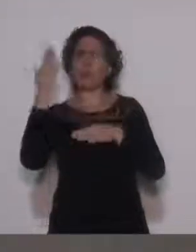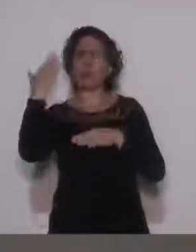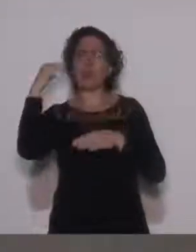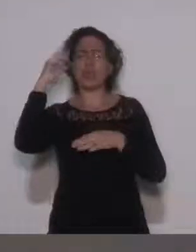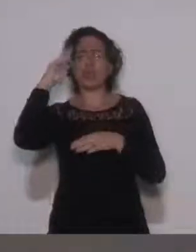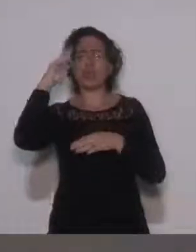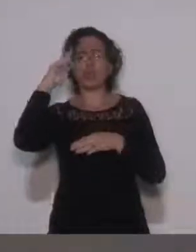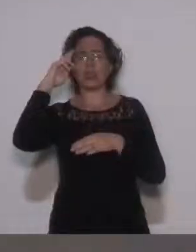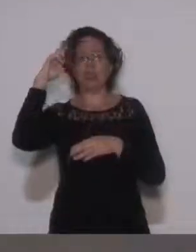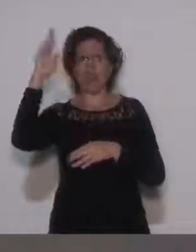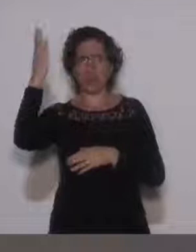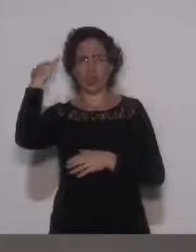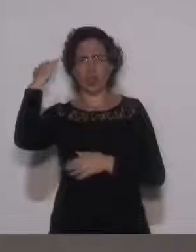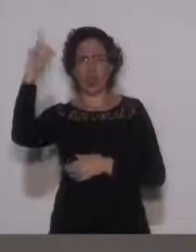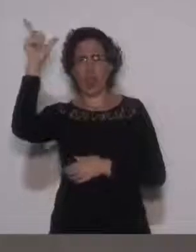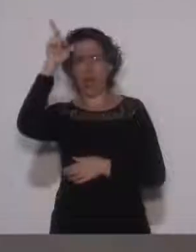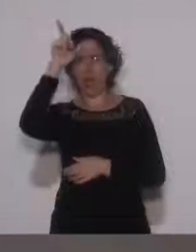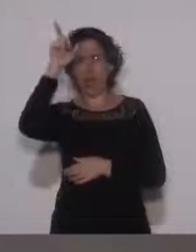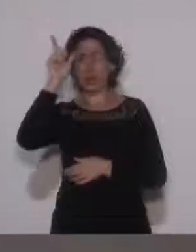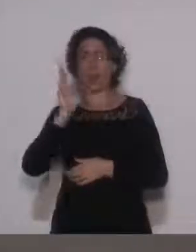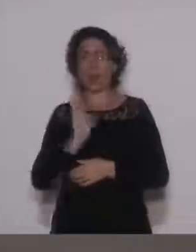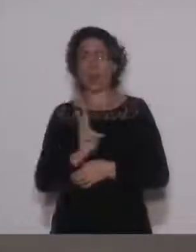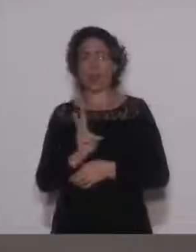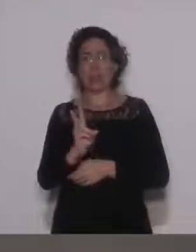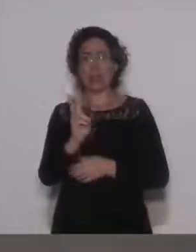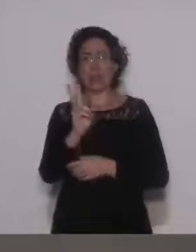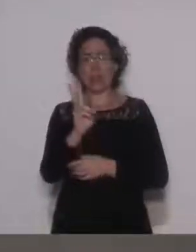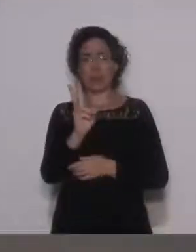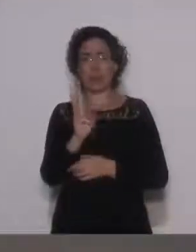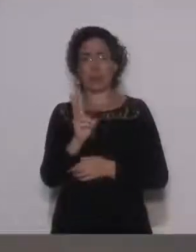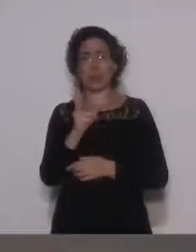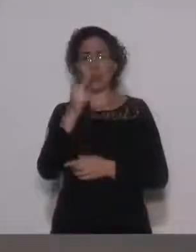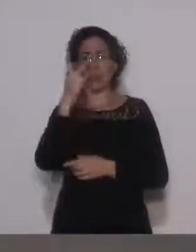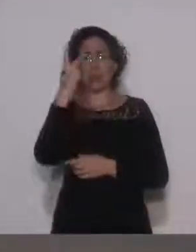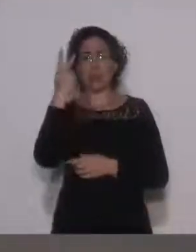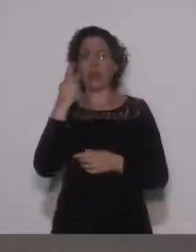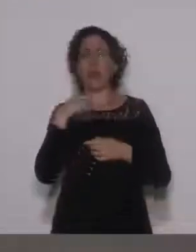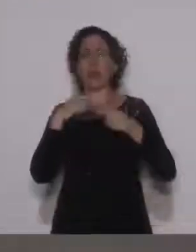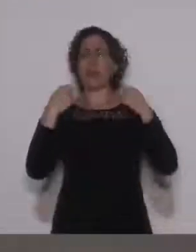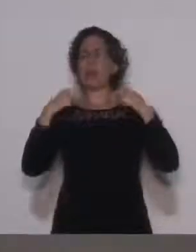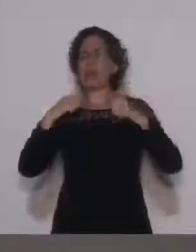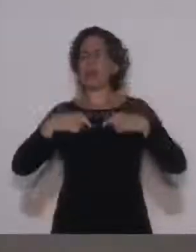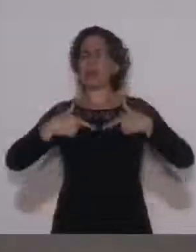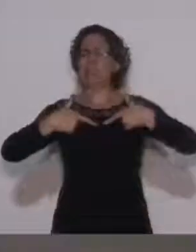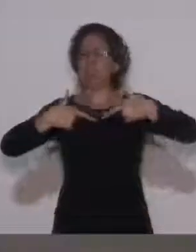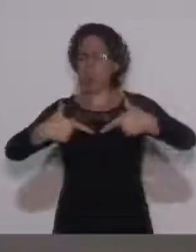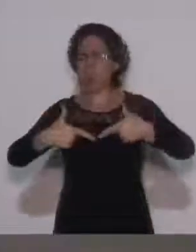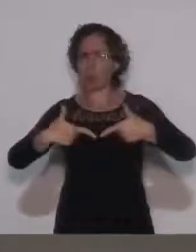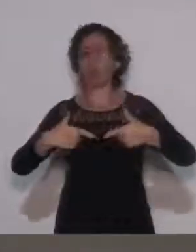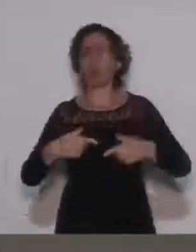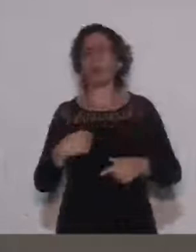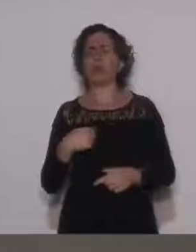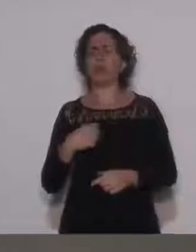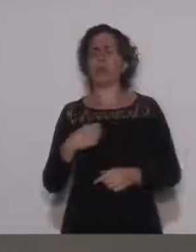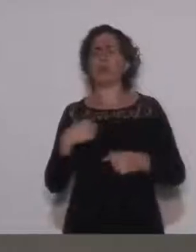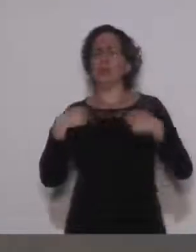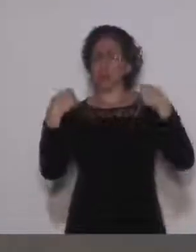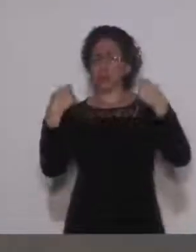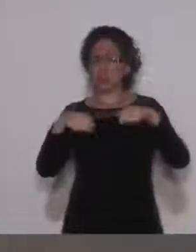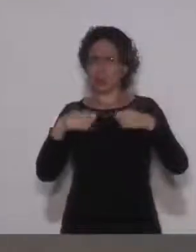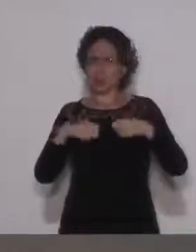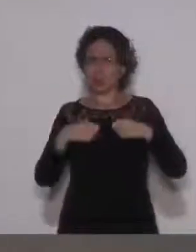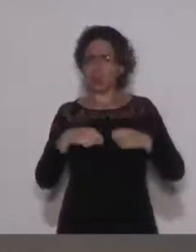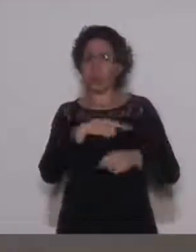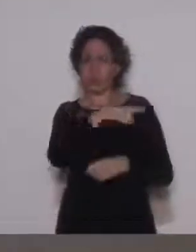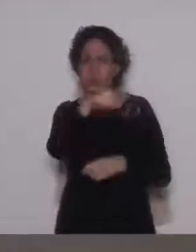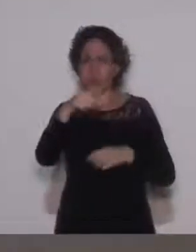alemão que ele dizia que toda vez que a gente coloca essa frase, ela tem que ir à luta, a gente já vai armado, né? Então, para vocês